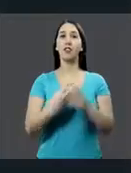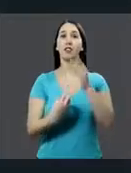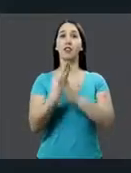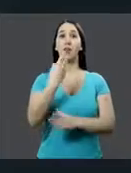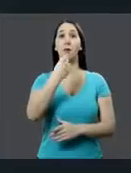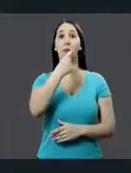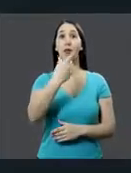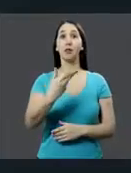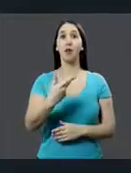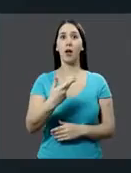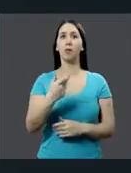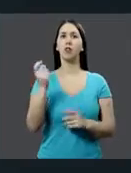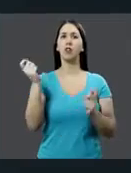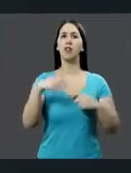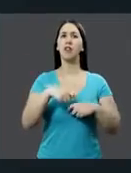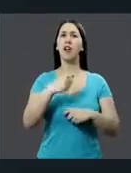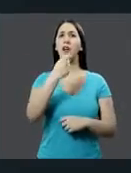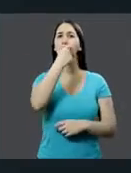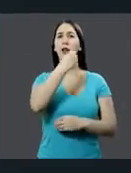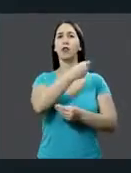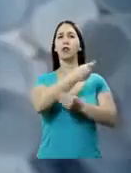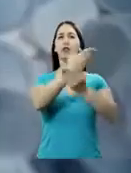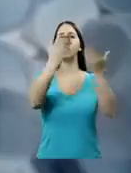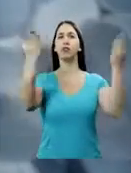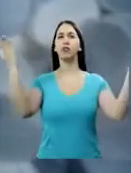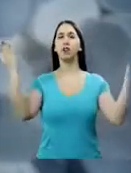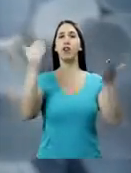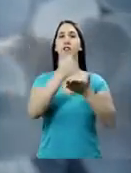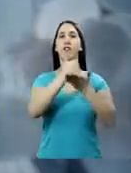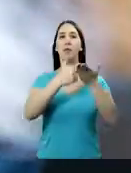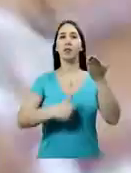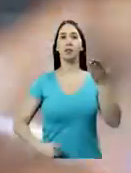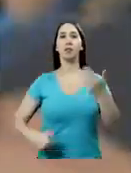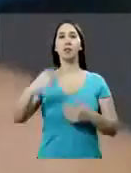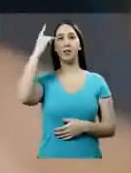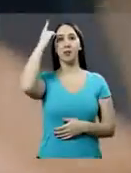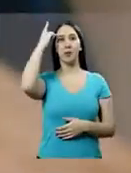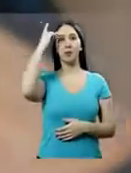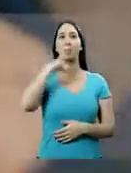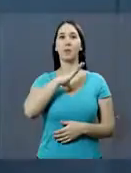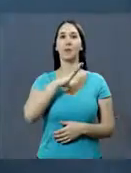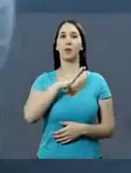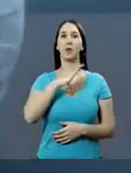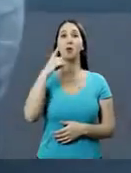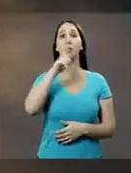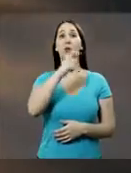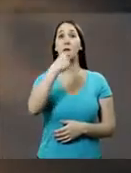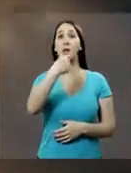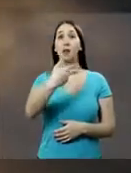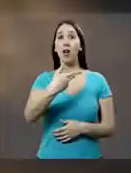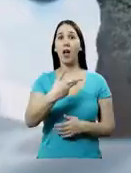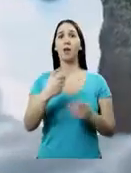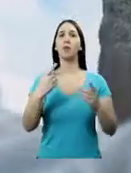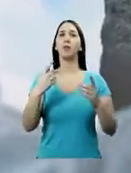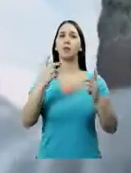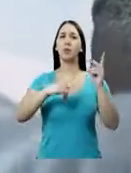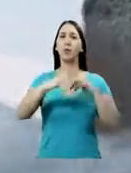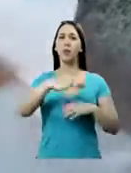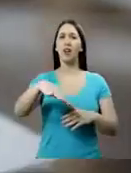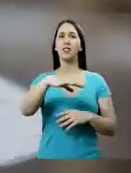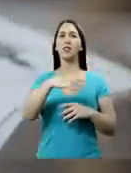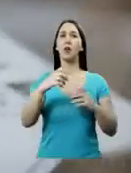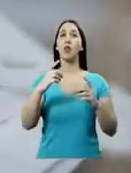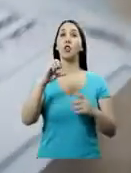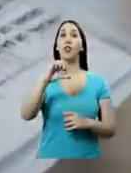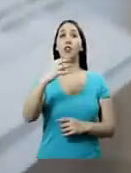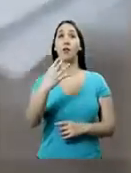programa Remédio Rápido, que agilizou a distribuição de medicamentos nas farmácias públicas da cidade de São Paulo. Com o Remédio Rápido, a população encontra mais